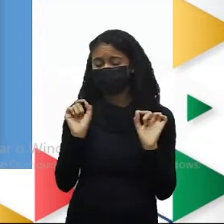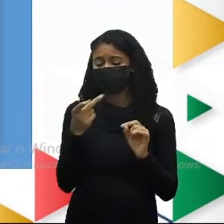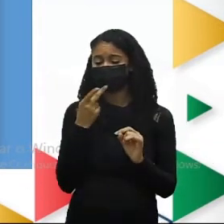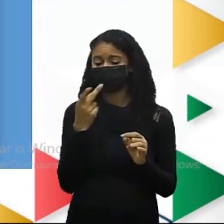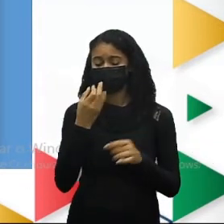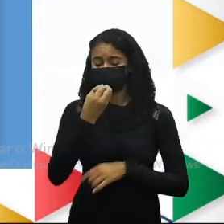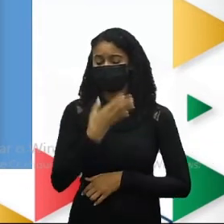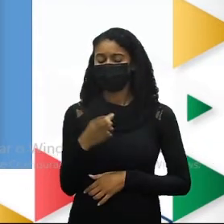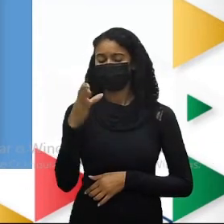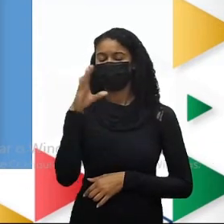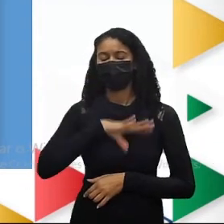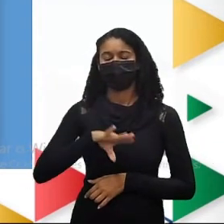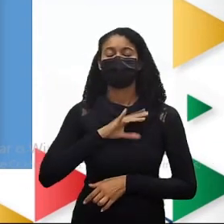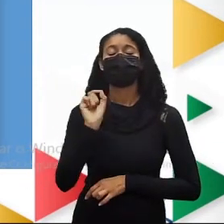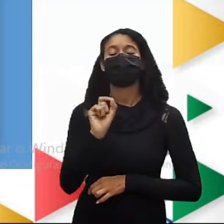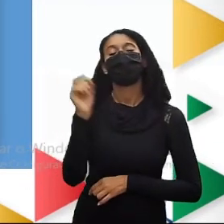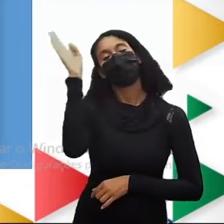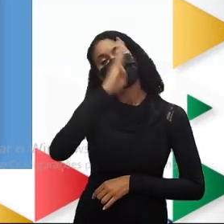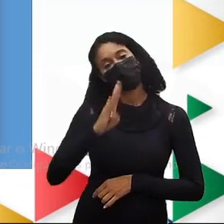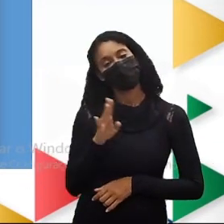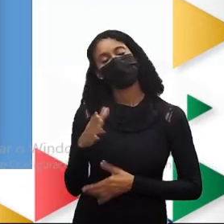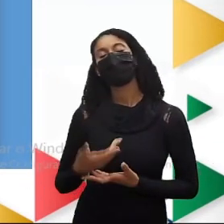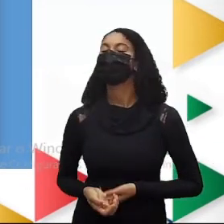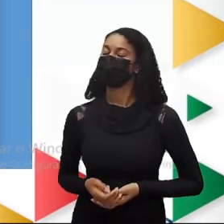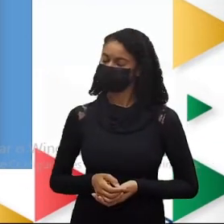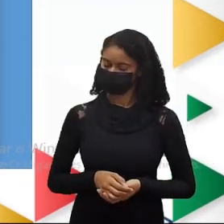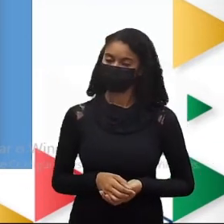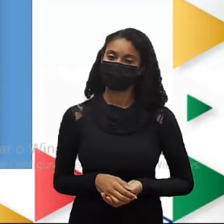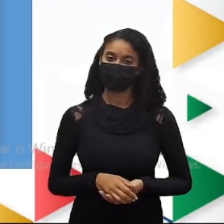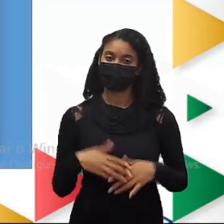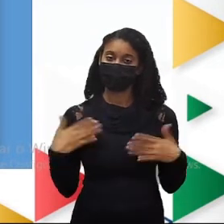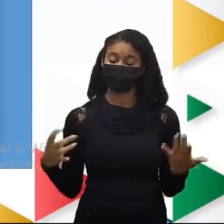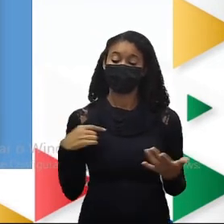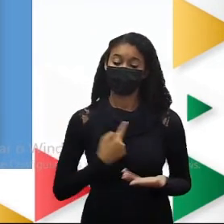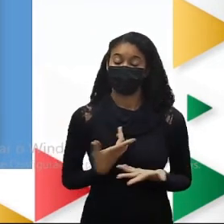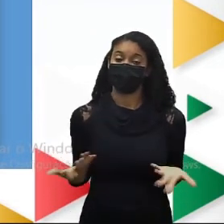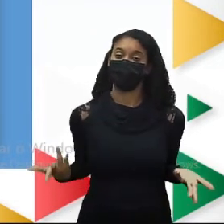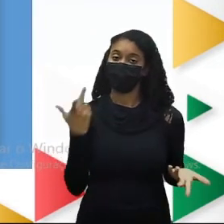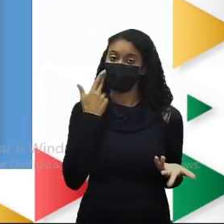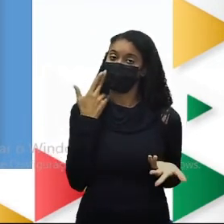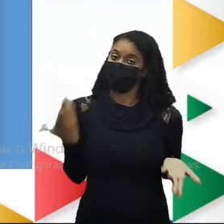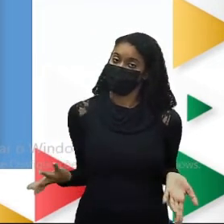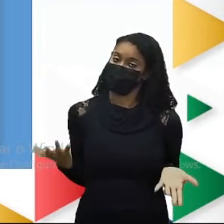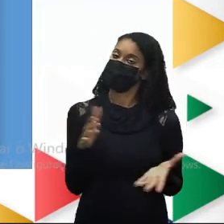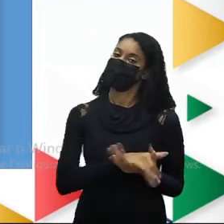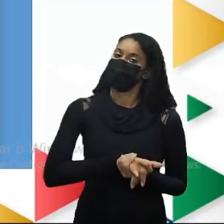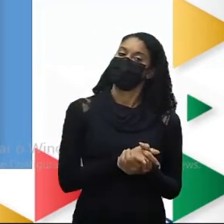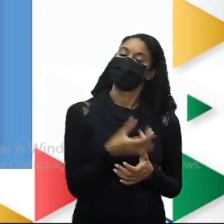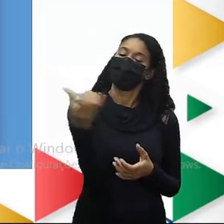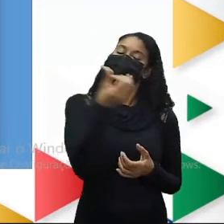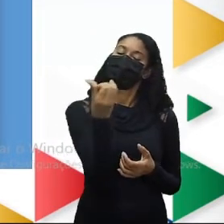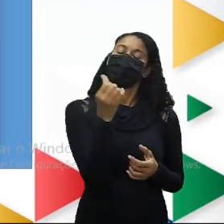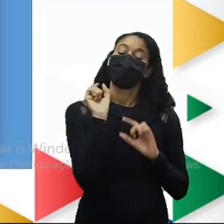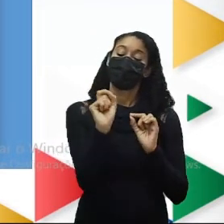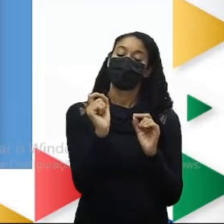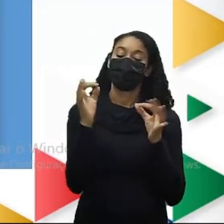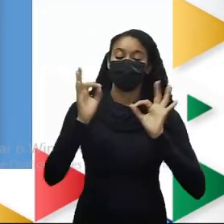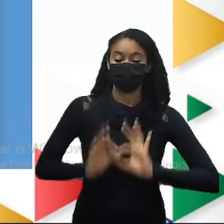português é o brasileiro, em nosso caso, de forma geral. Sexto mito, o certo é falar